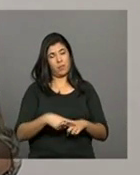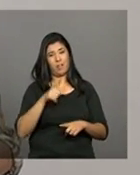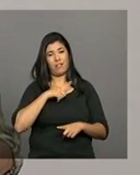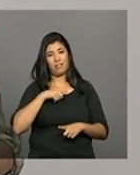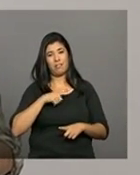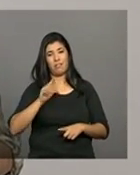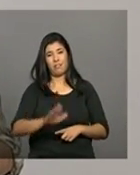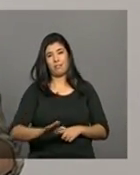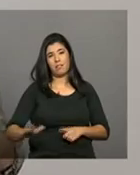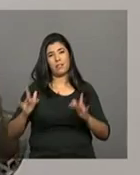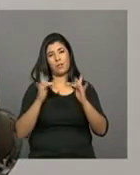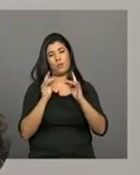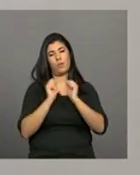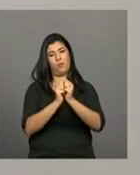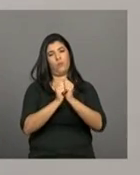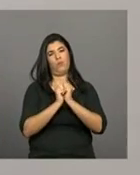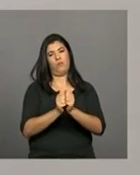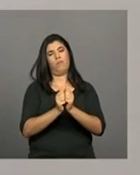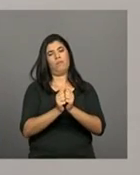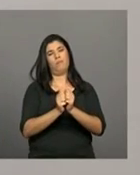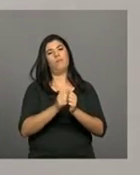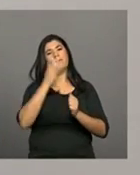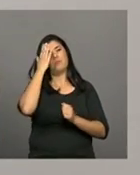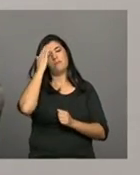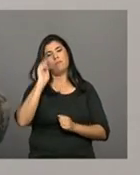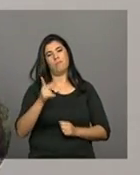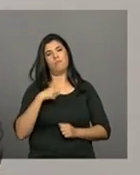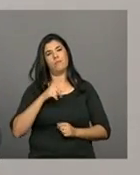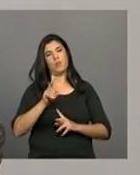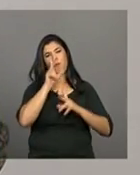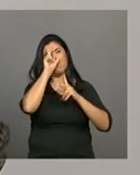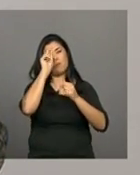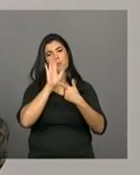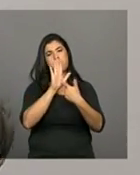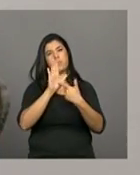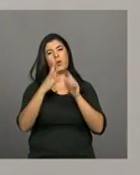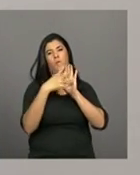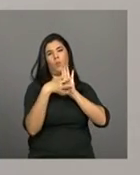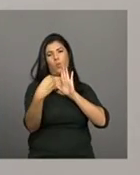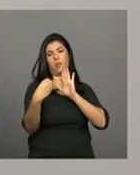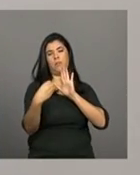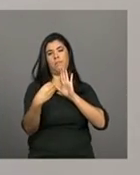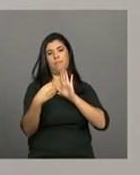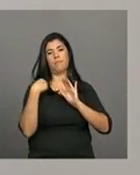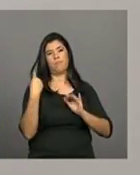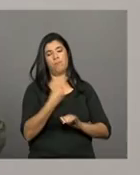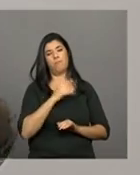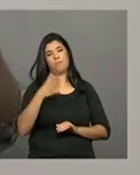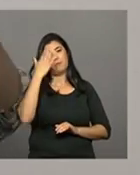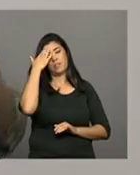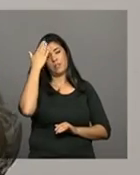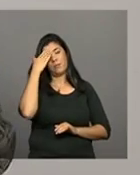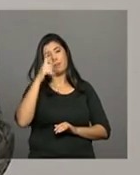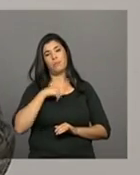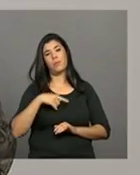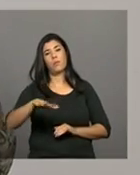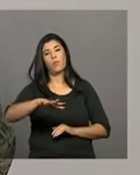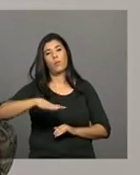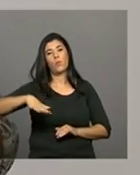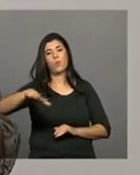crianças e adolescentes. E aí nós sabemos a força do exemplo. Nós sabemos não só o